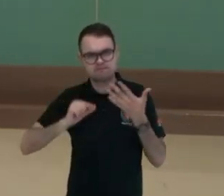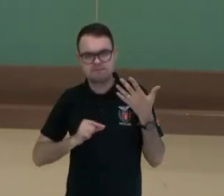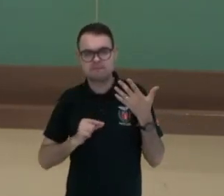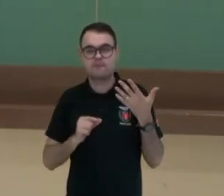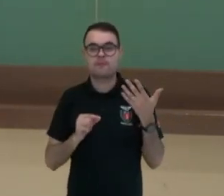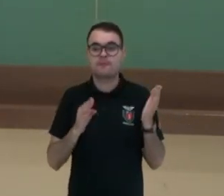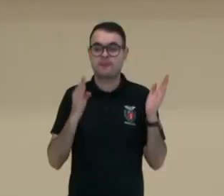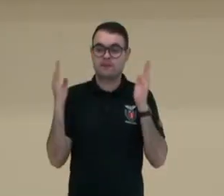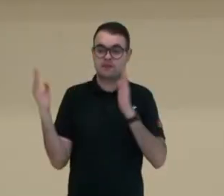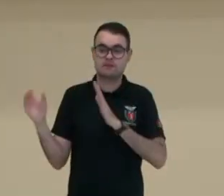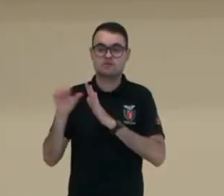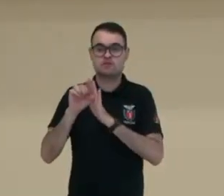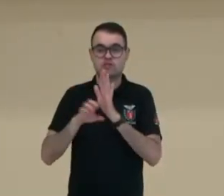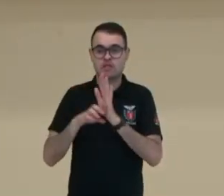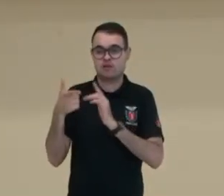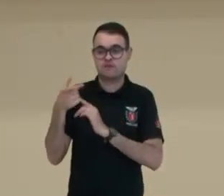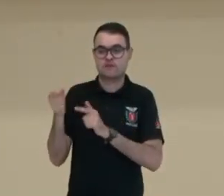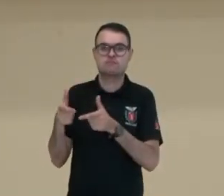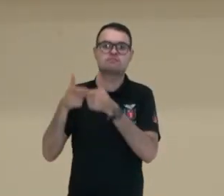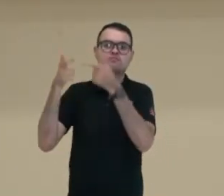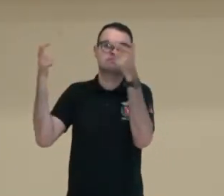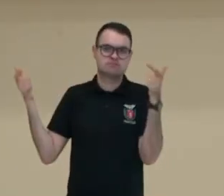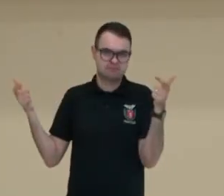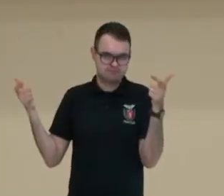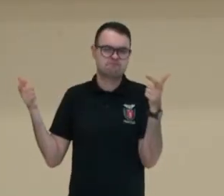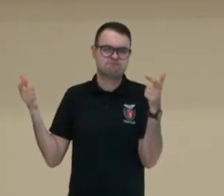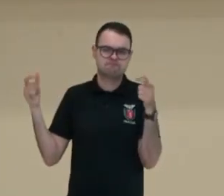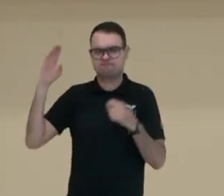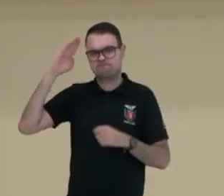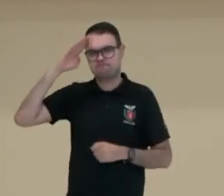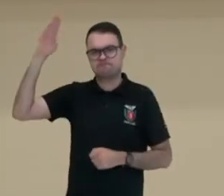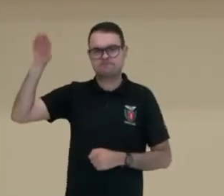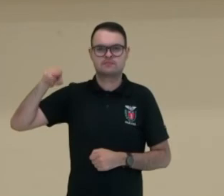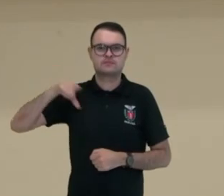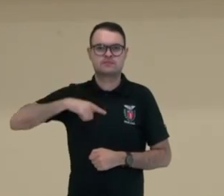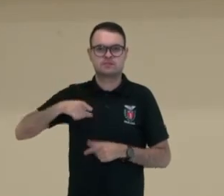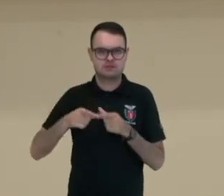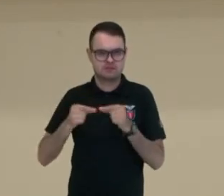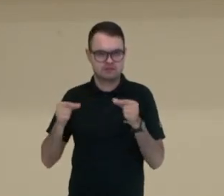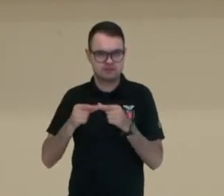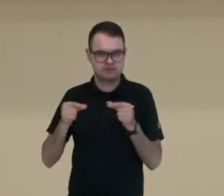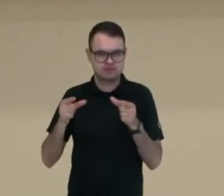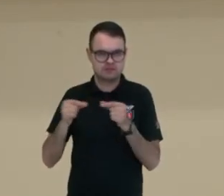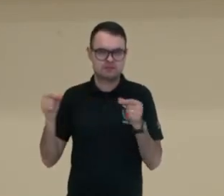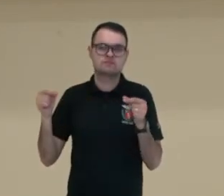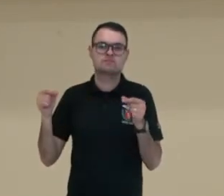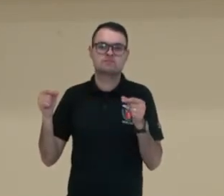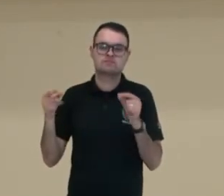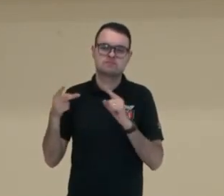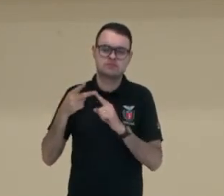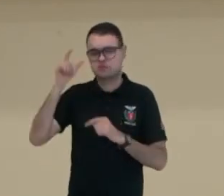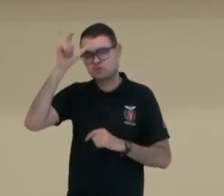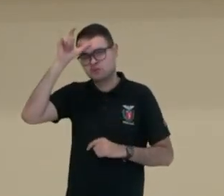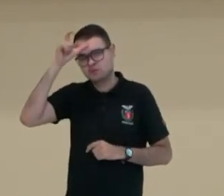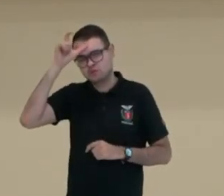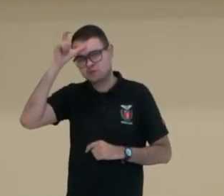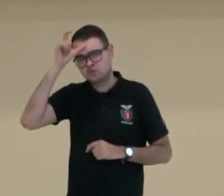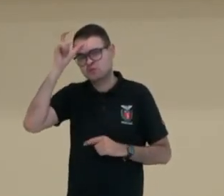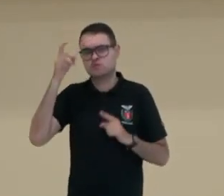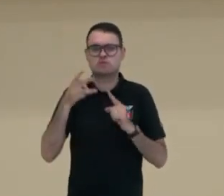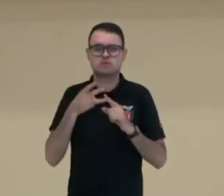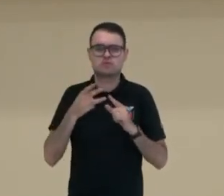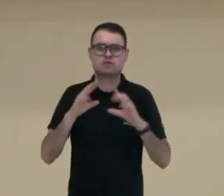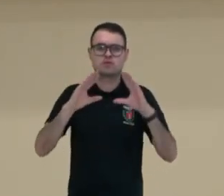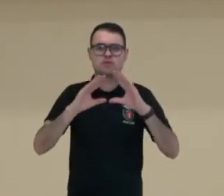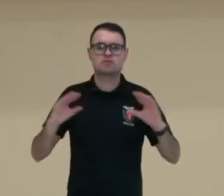no século XX, majoritariamente, né, os japoneses, mas também vieram turcos, sírios, como vocês